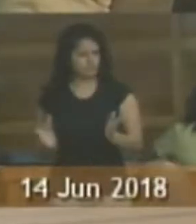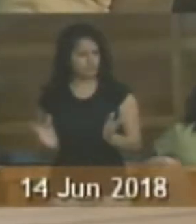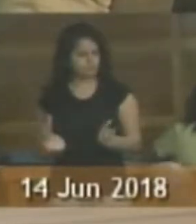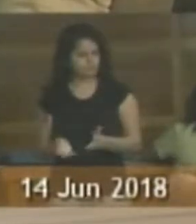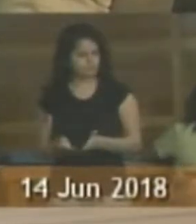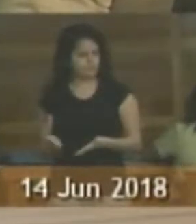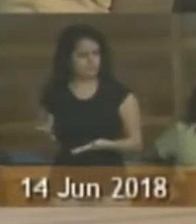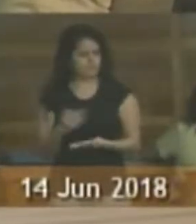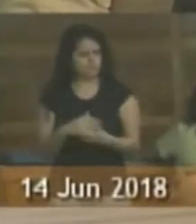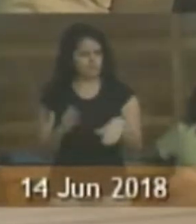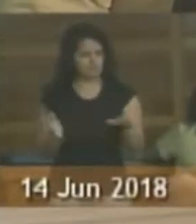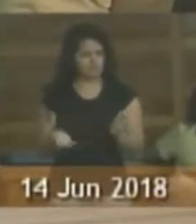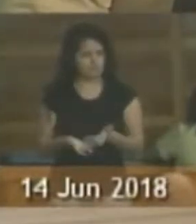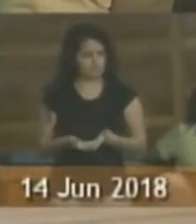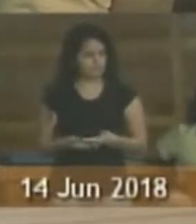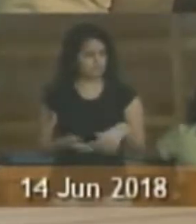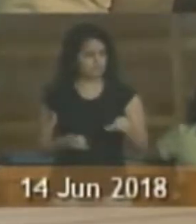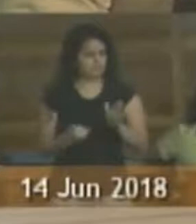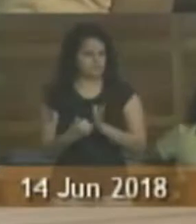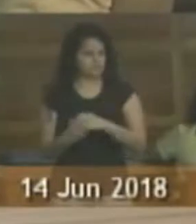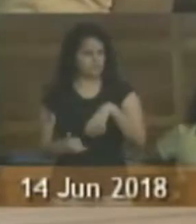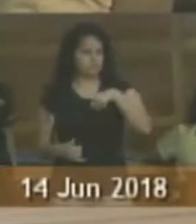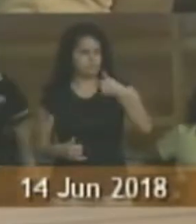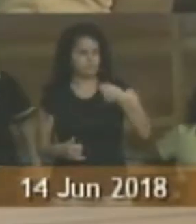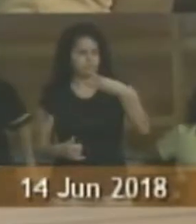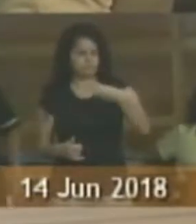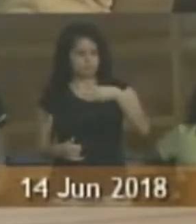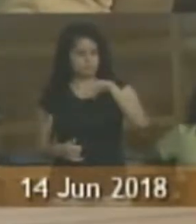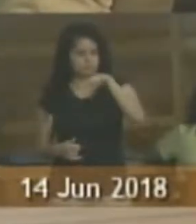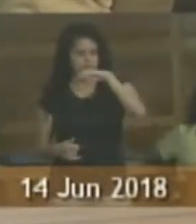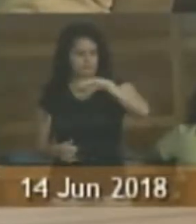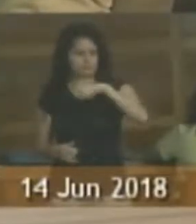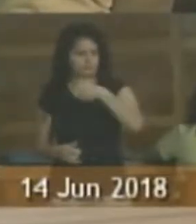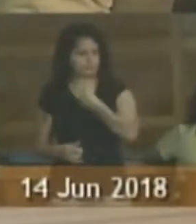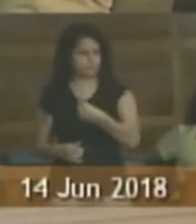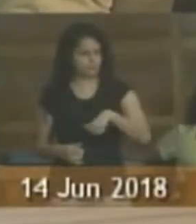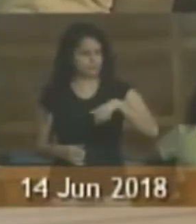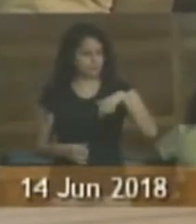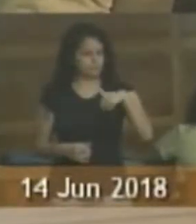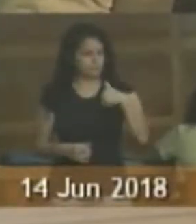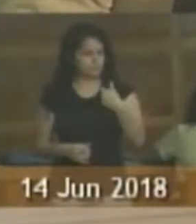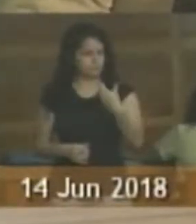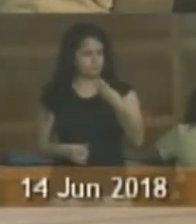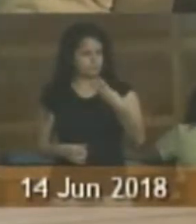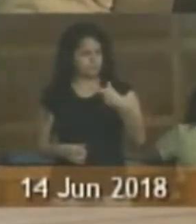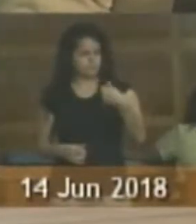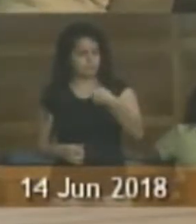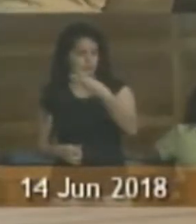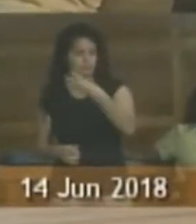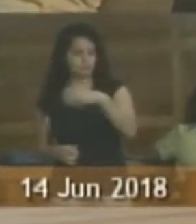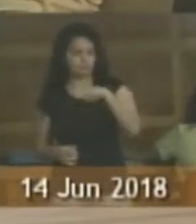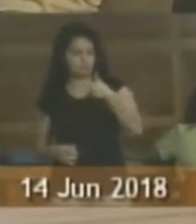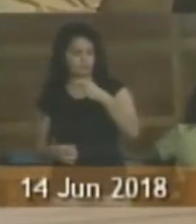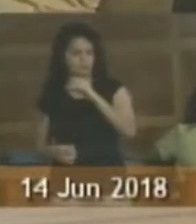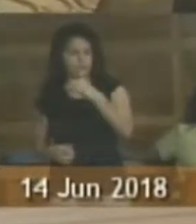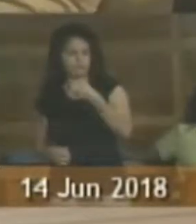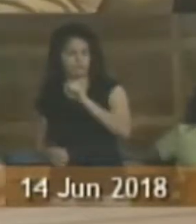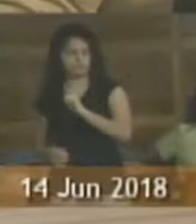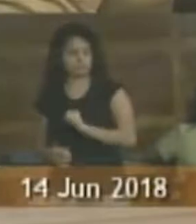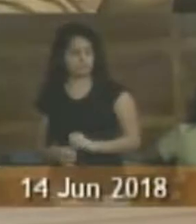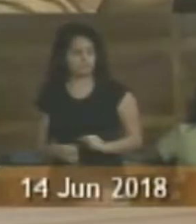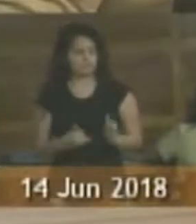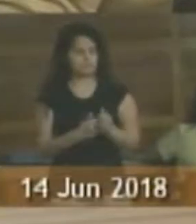momento, sendo eles requerimento 1301 de 2017 e requerimento número 13 de 2018. Indicação